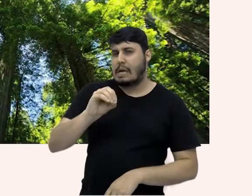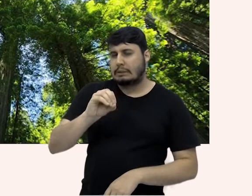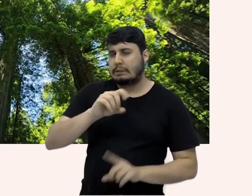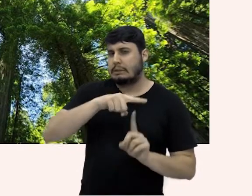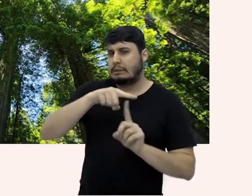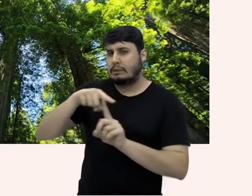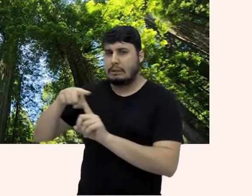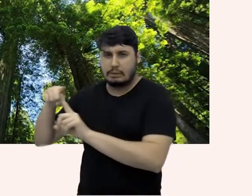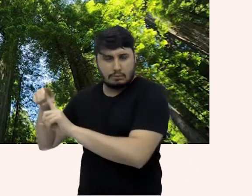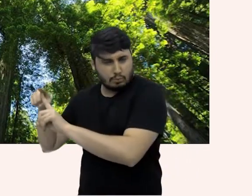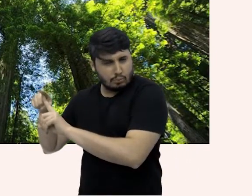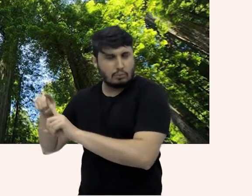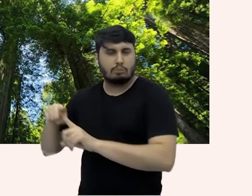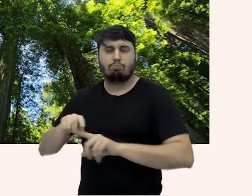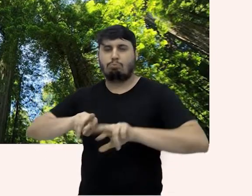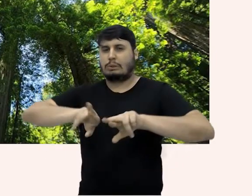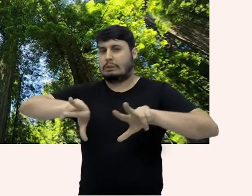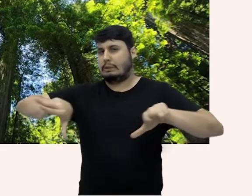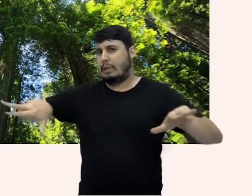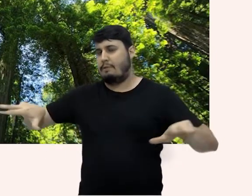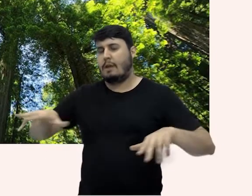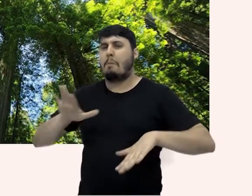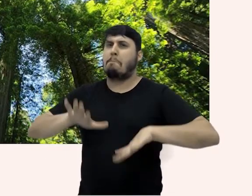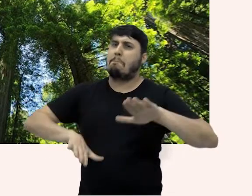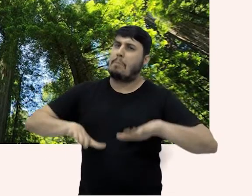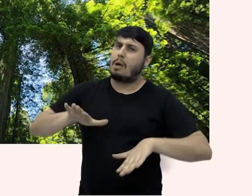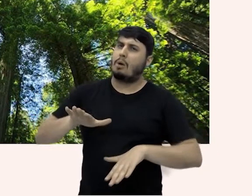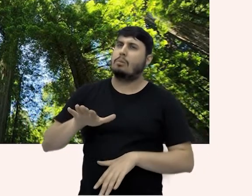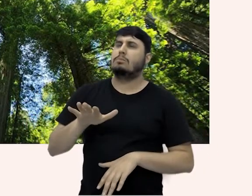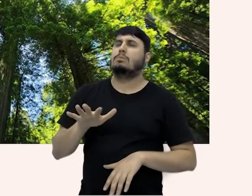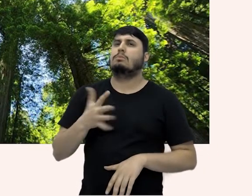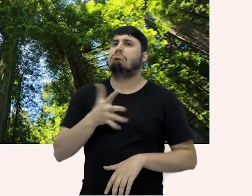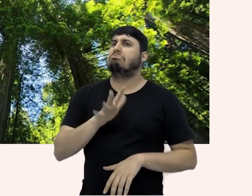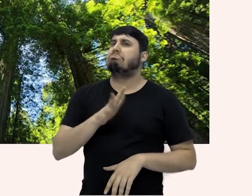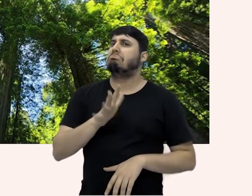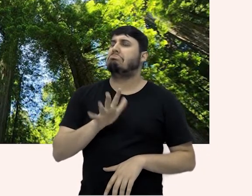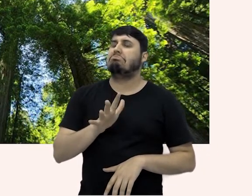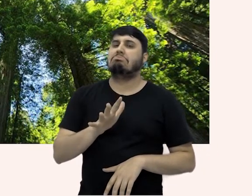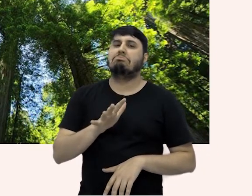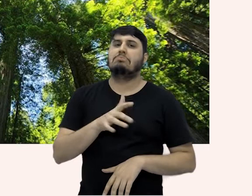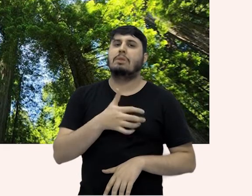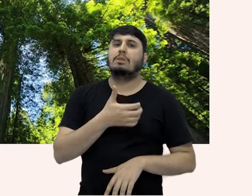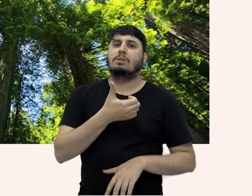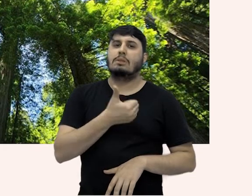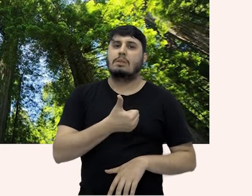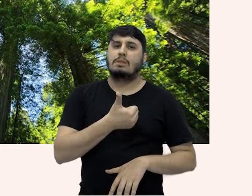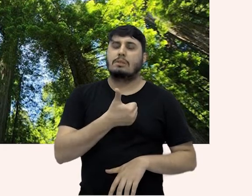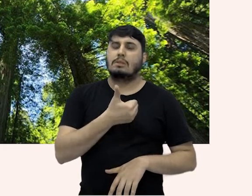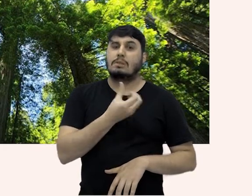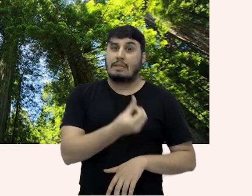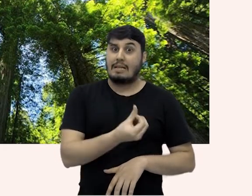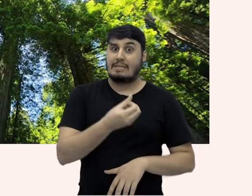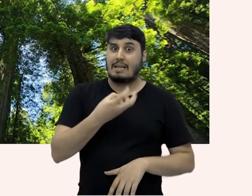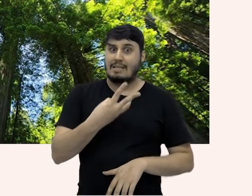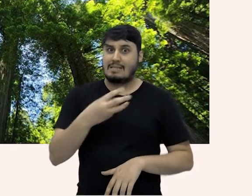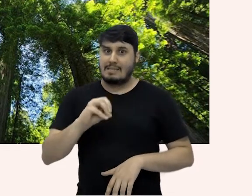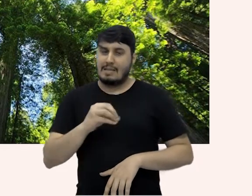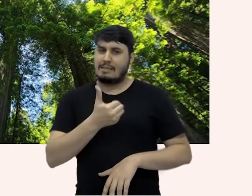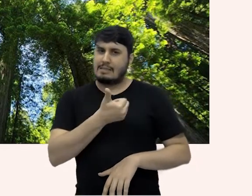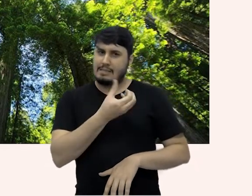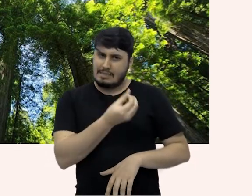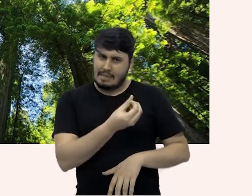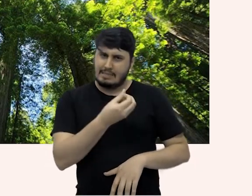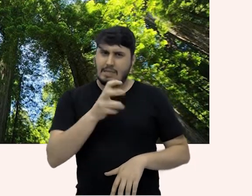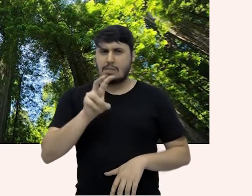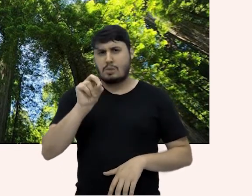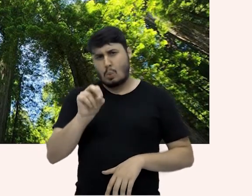70 gêneros, né, de gimnospermas, aproximadamente 630, 650 espécies